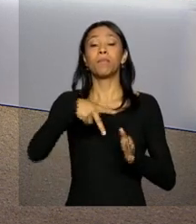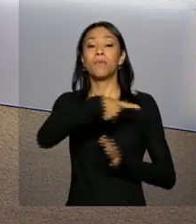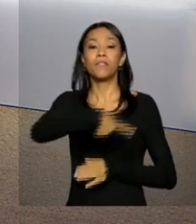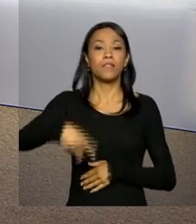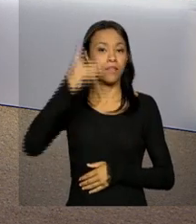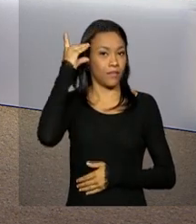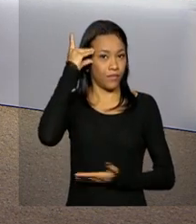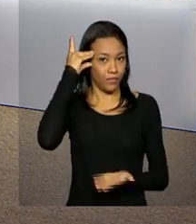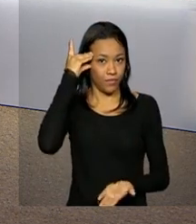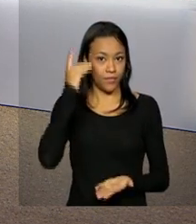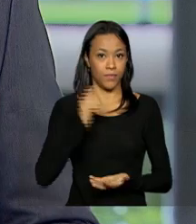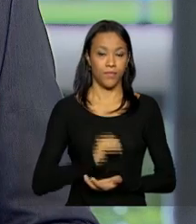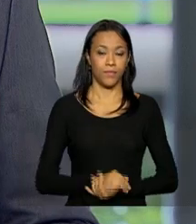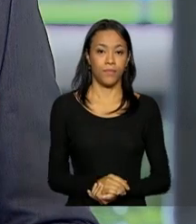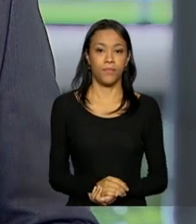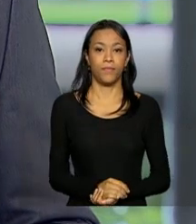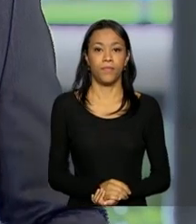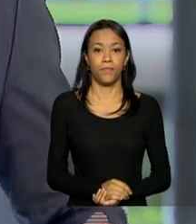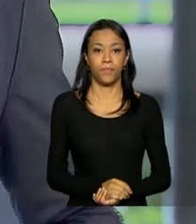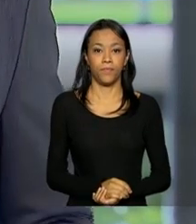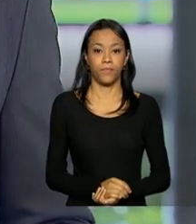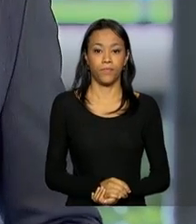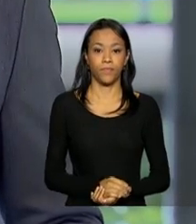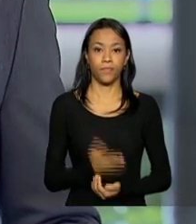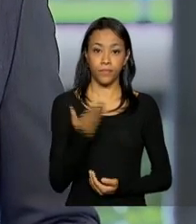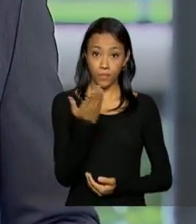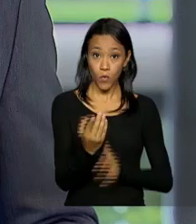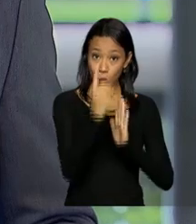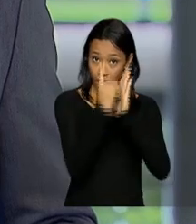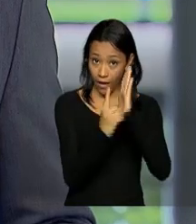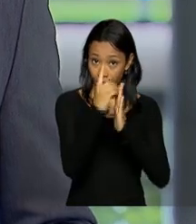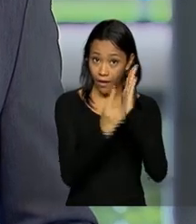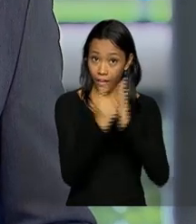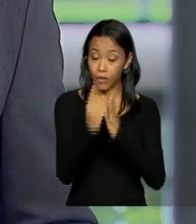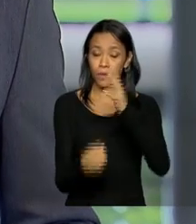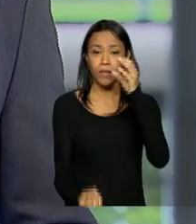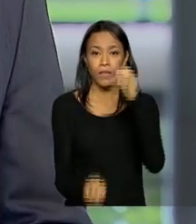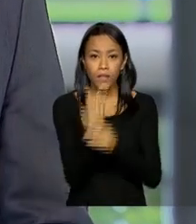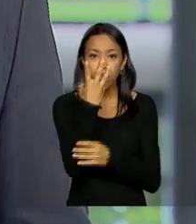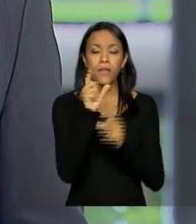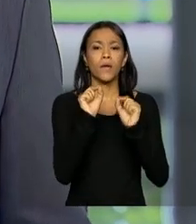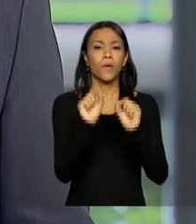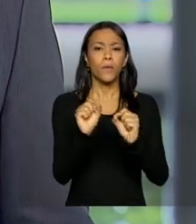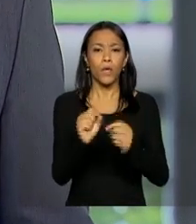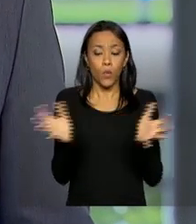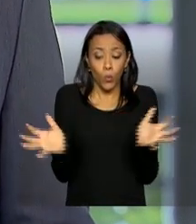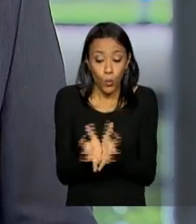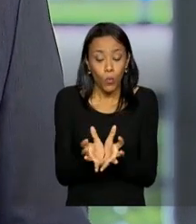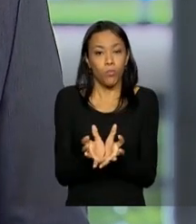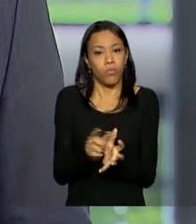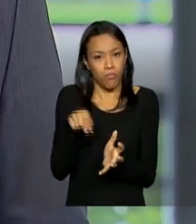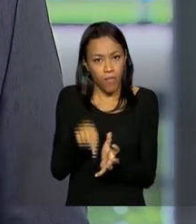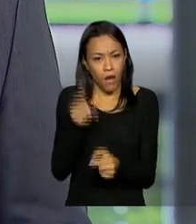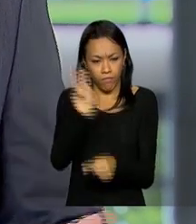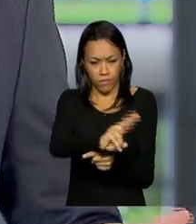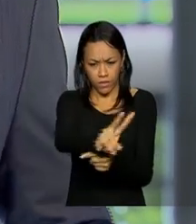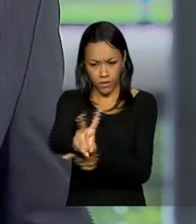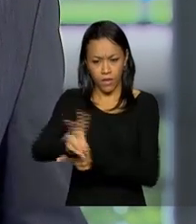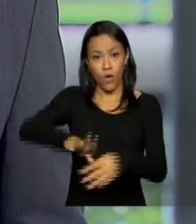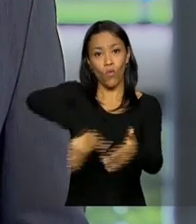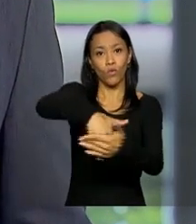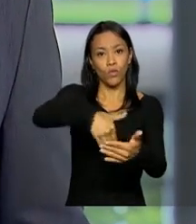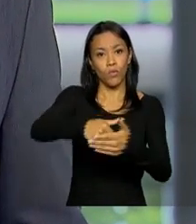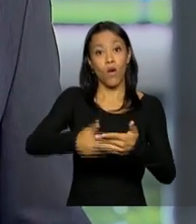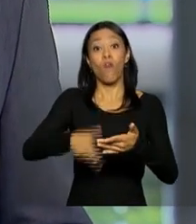Dilma Rousseff o Decreto que cria autoridade pública de governança do futebol anunciado pela